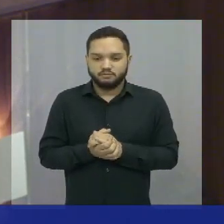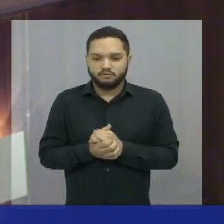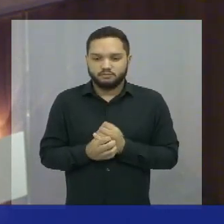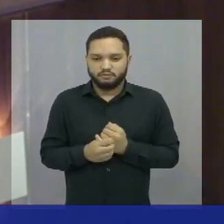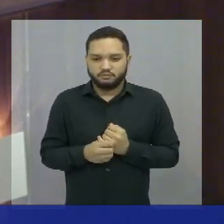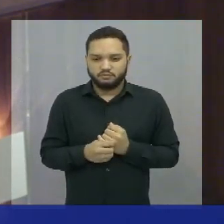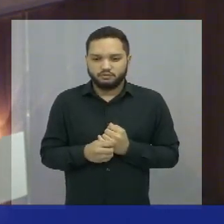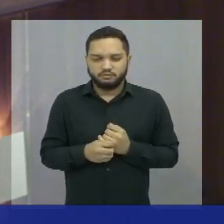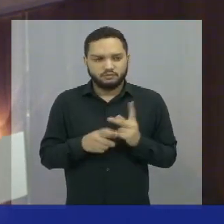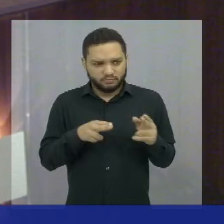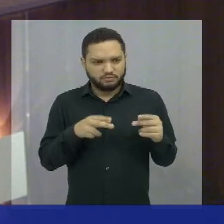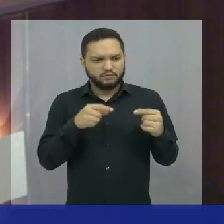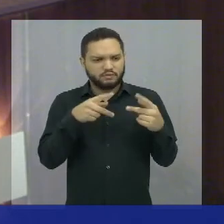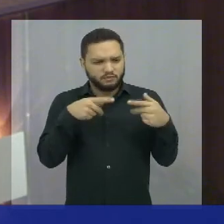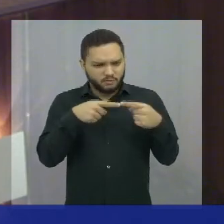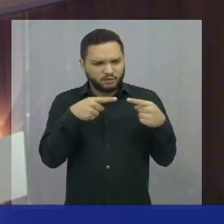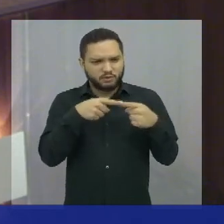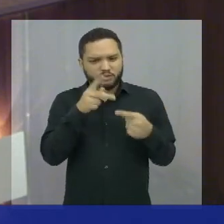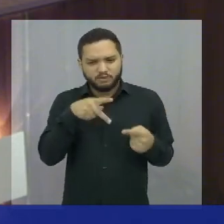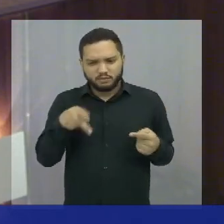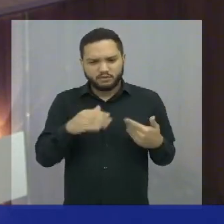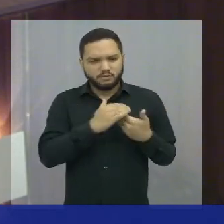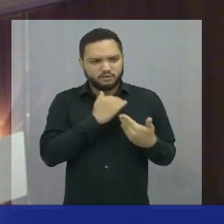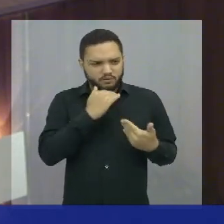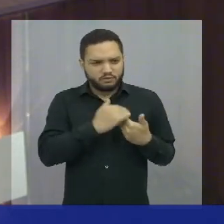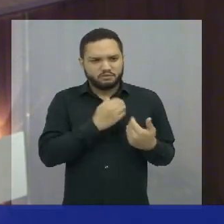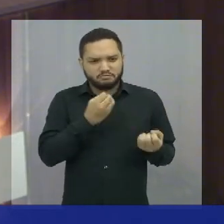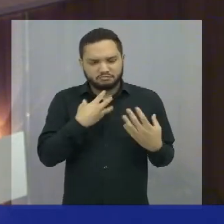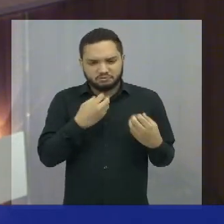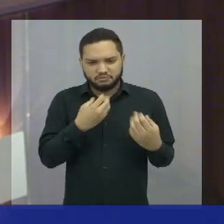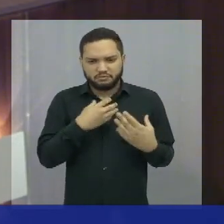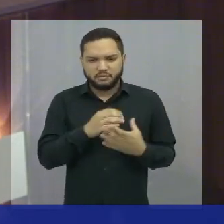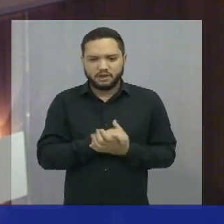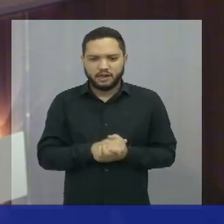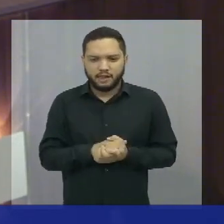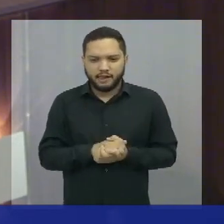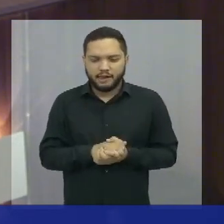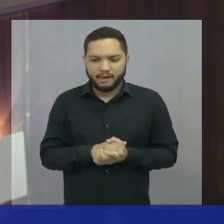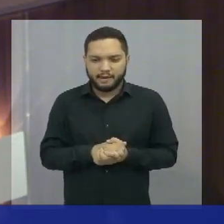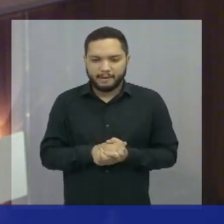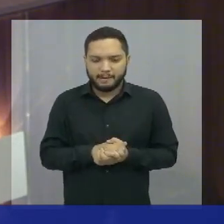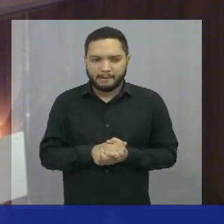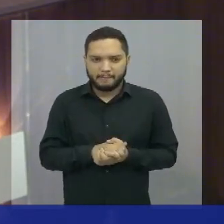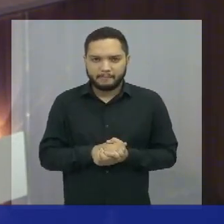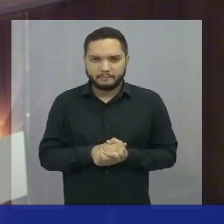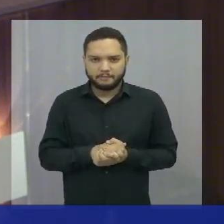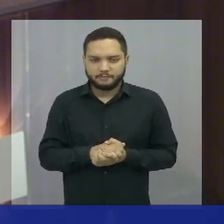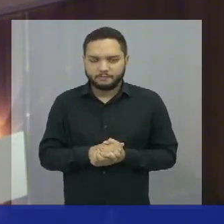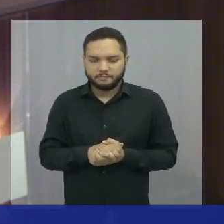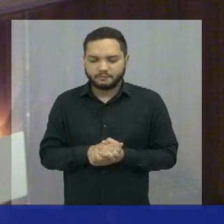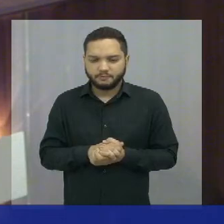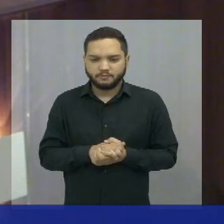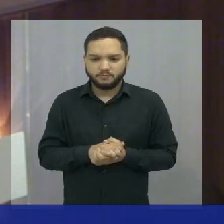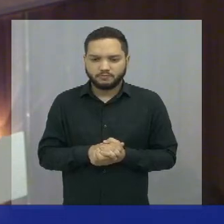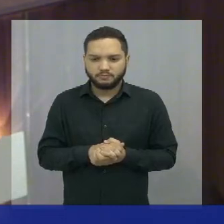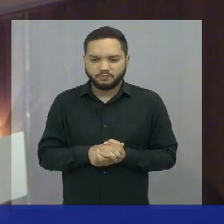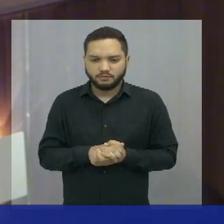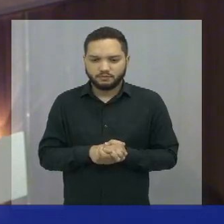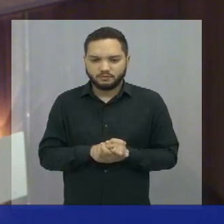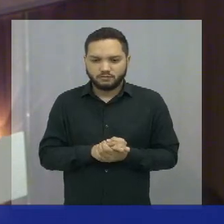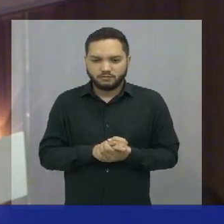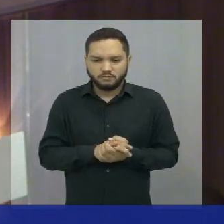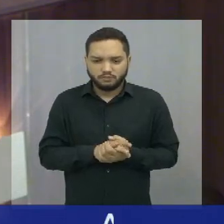fica orientando a gente, né? Seu colega advogado. Né? Nós temos tempo para tudo também, né?